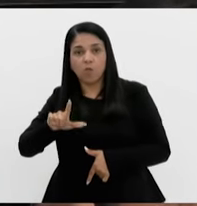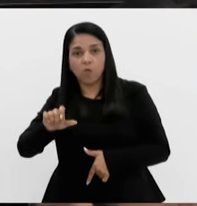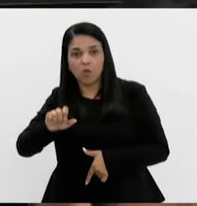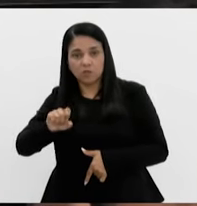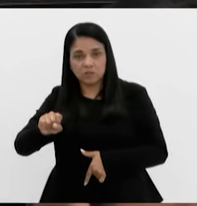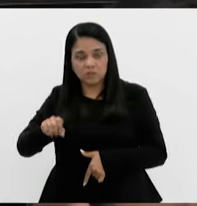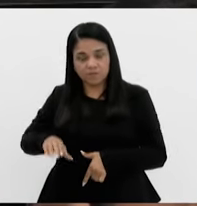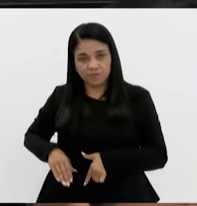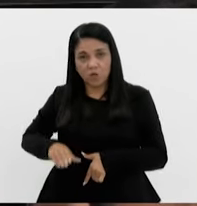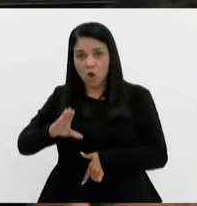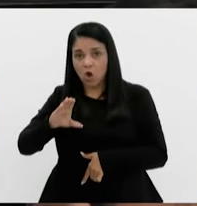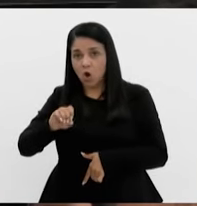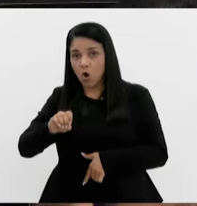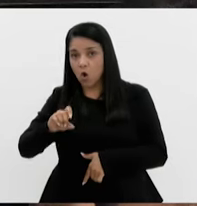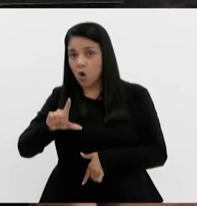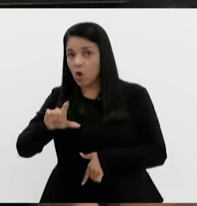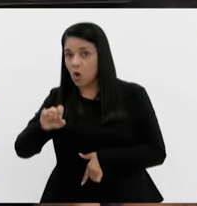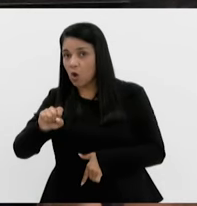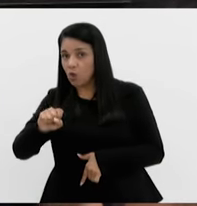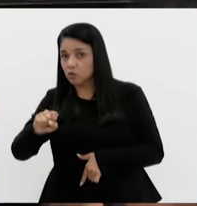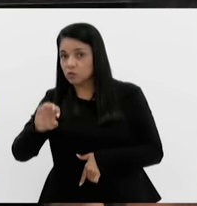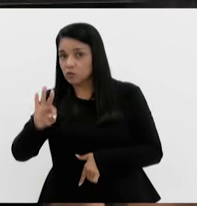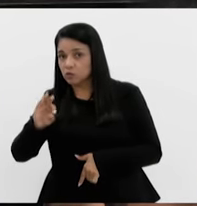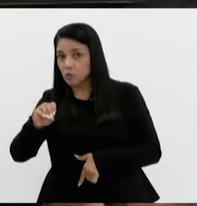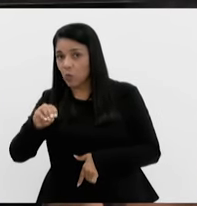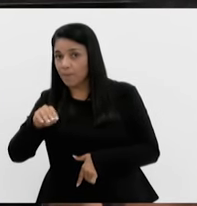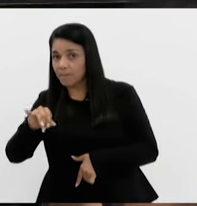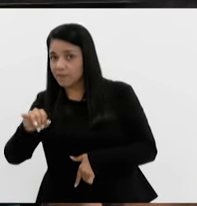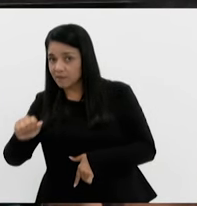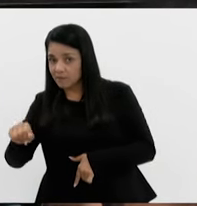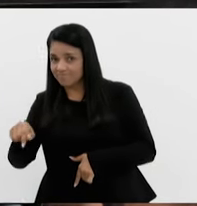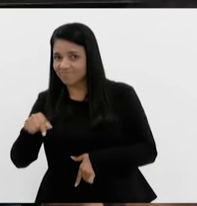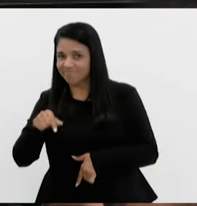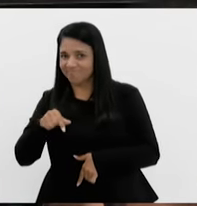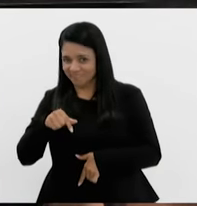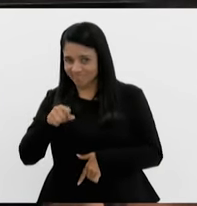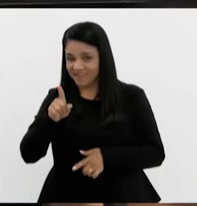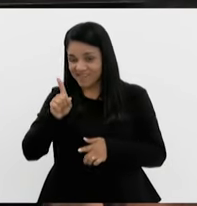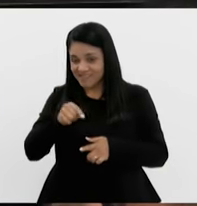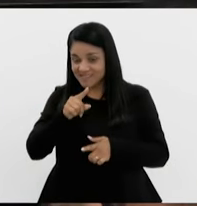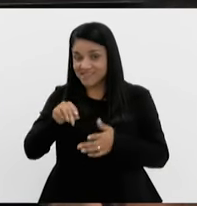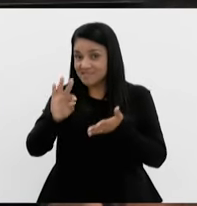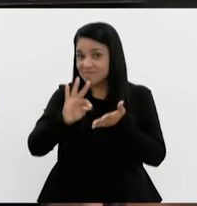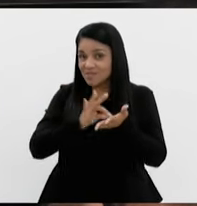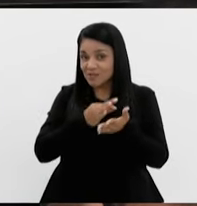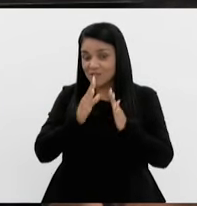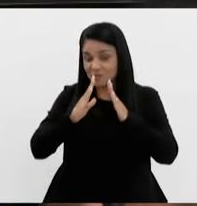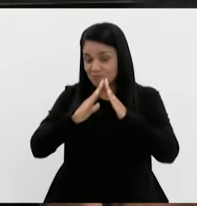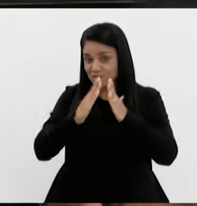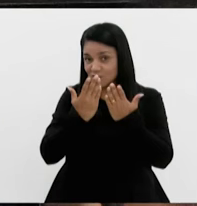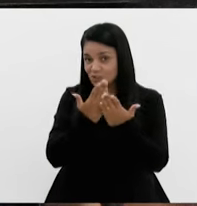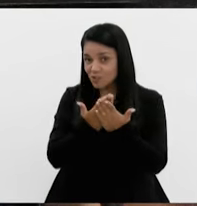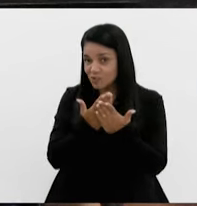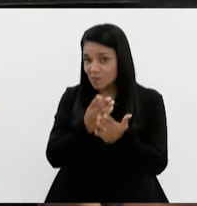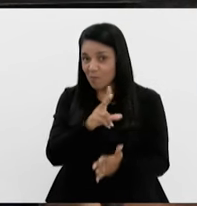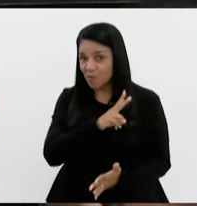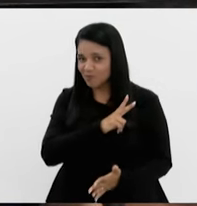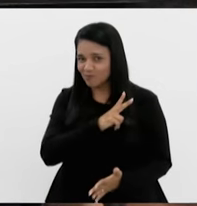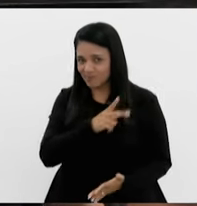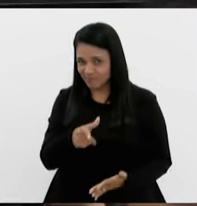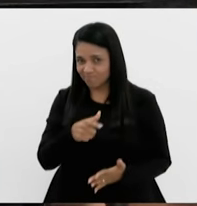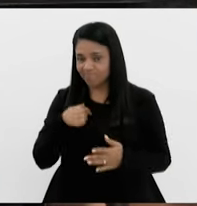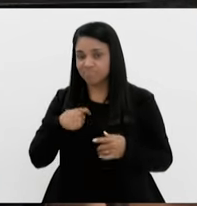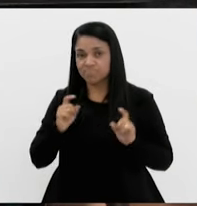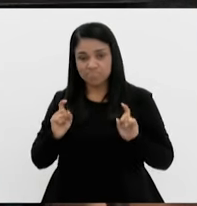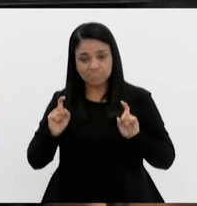dentro de uma escola de uma escola particular então nós temos que ter o encaminhamento nosso mandato já está